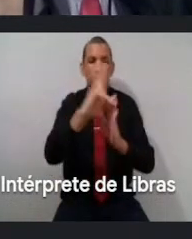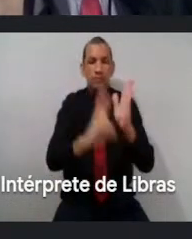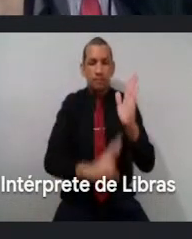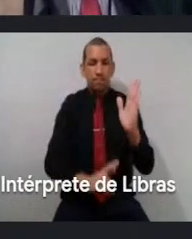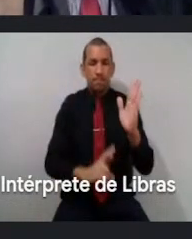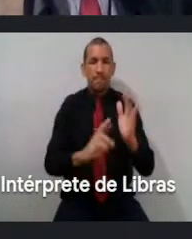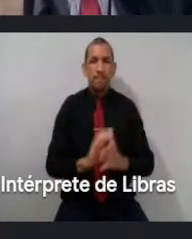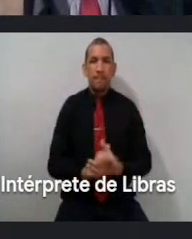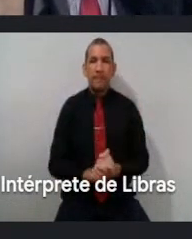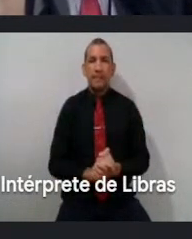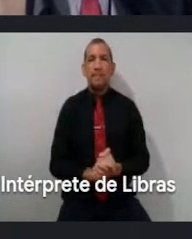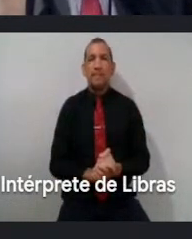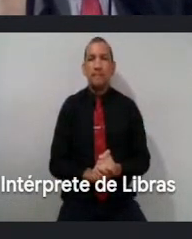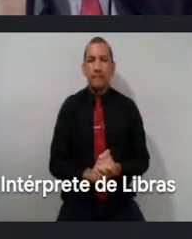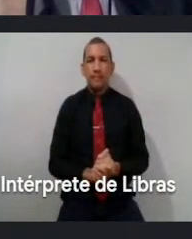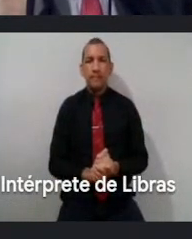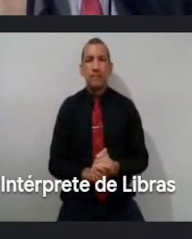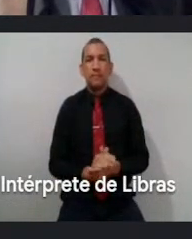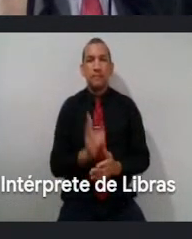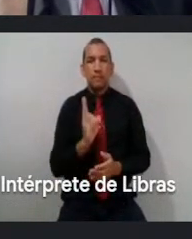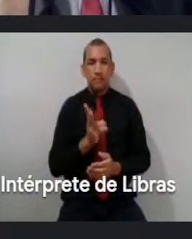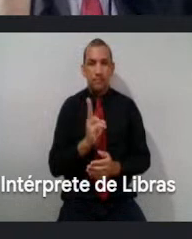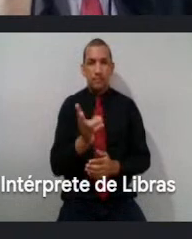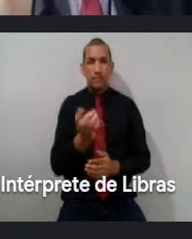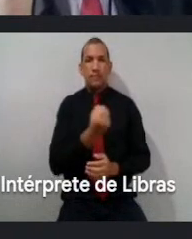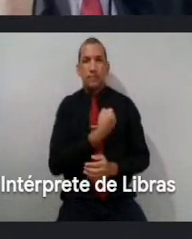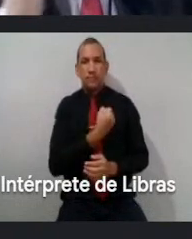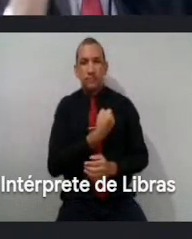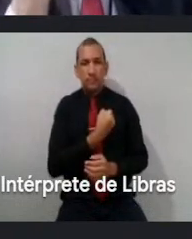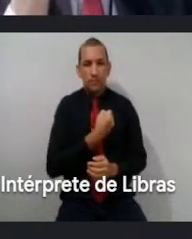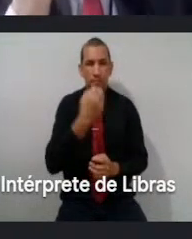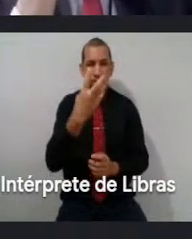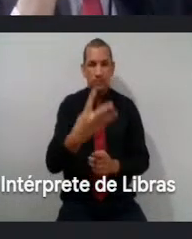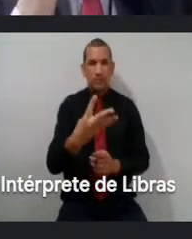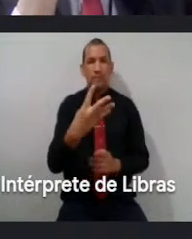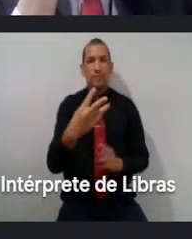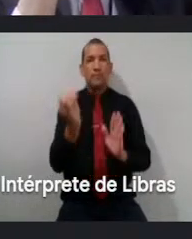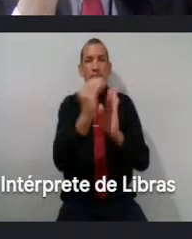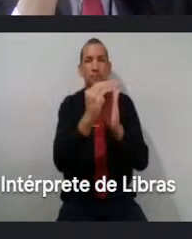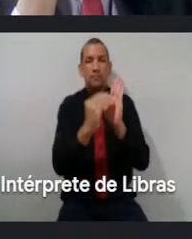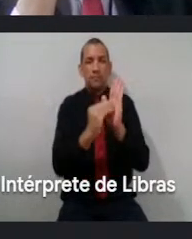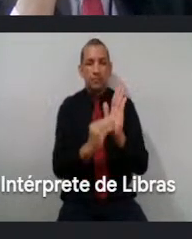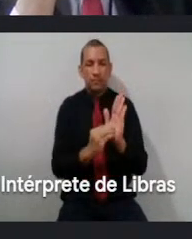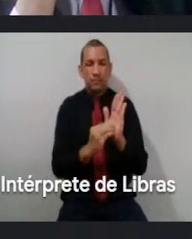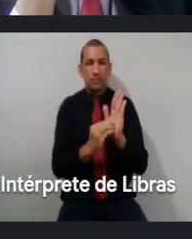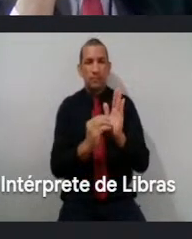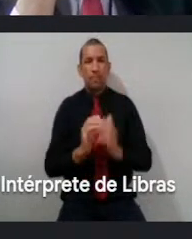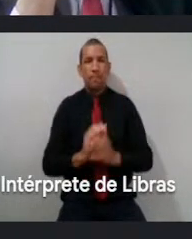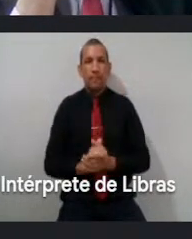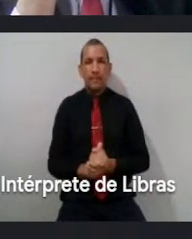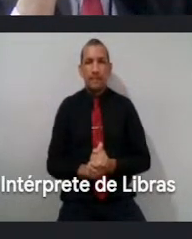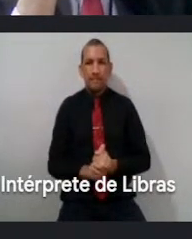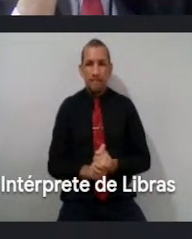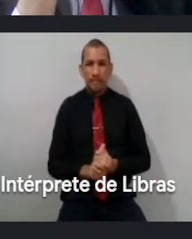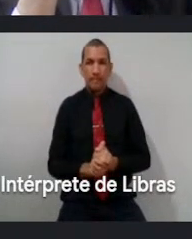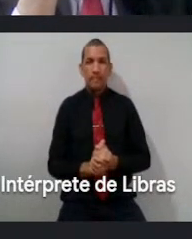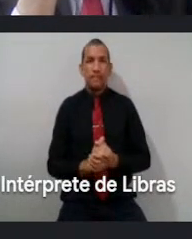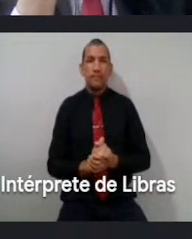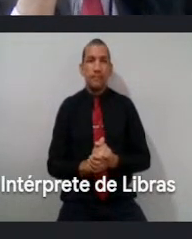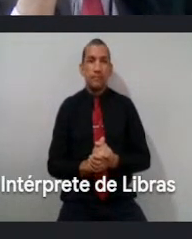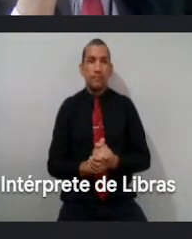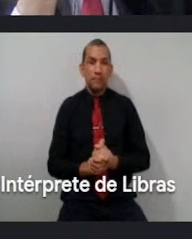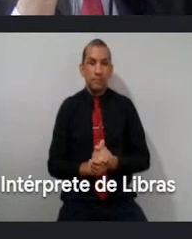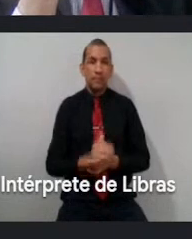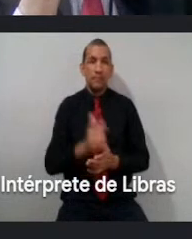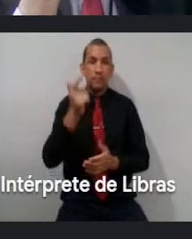relator e o próximo item o item número 4 da palco o requerimento